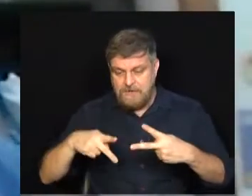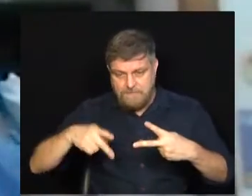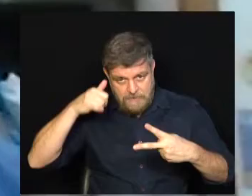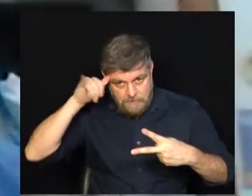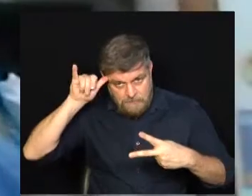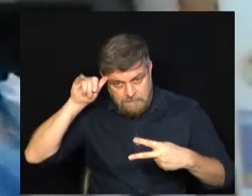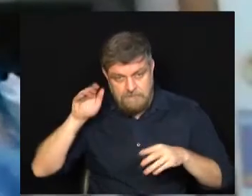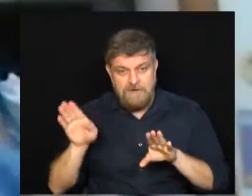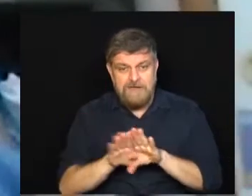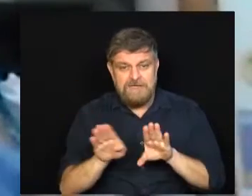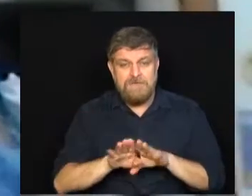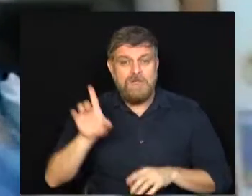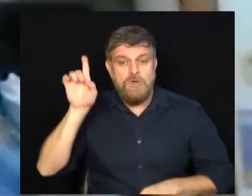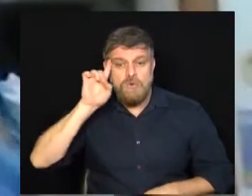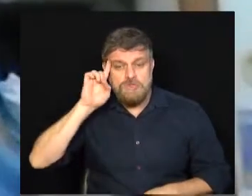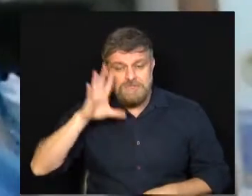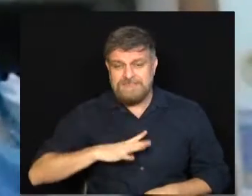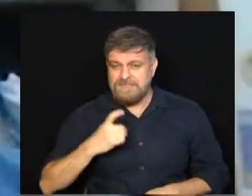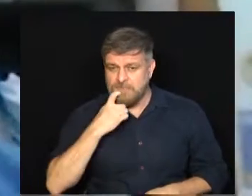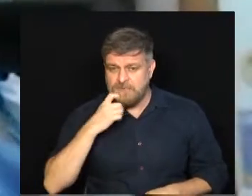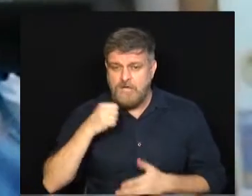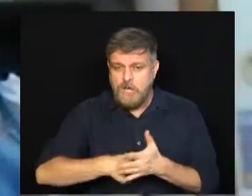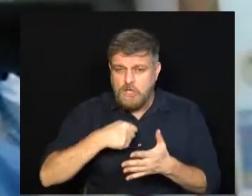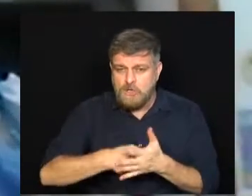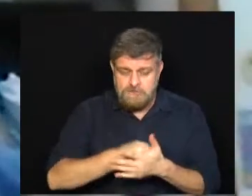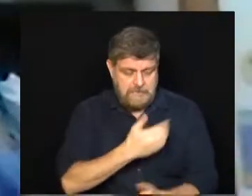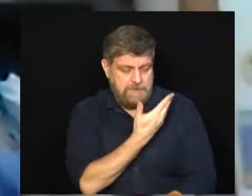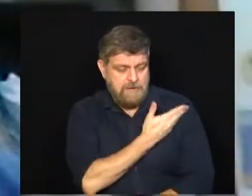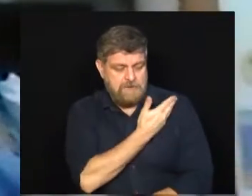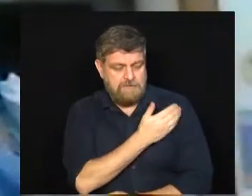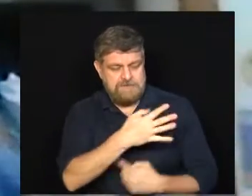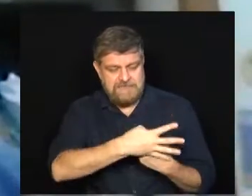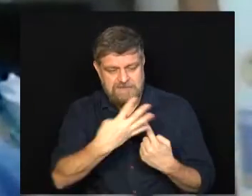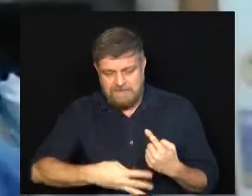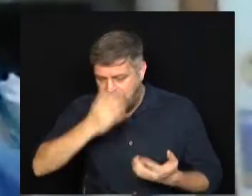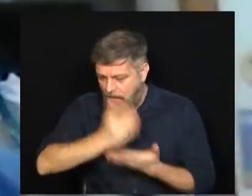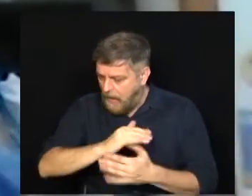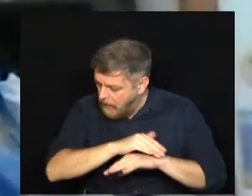Combate à LGBTfobia, da então vereadora Marcela Moreira.